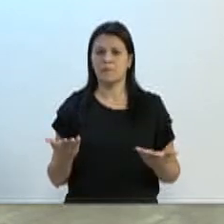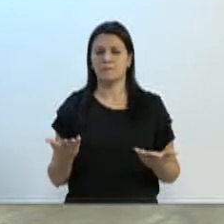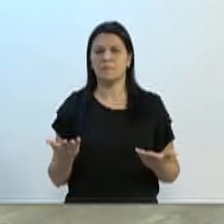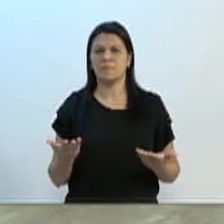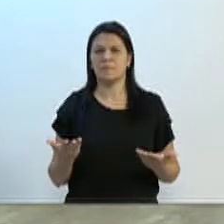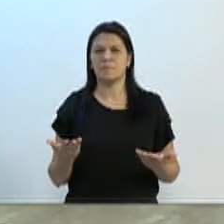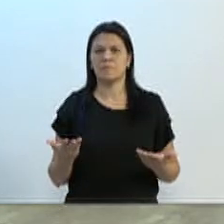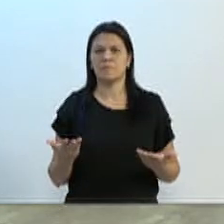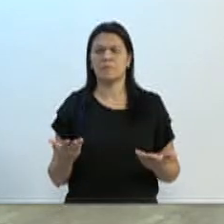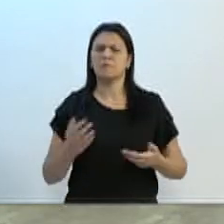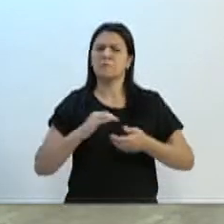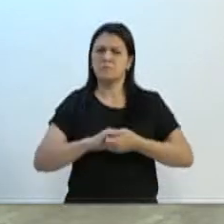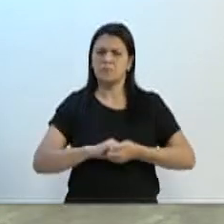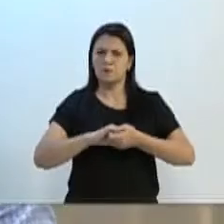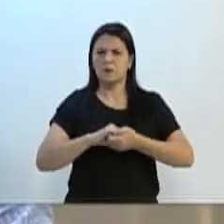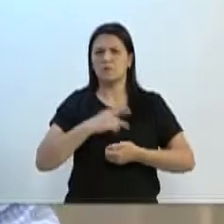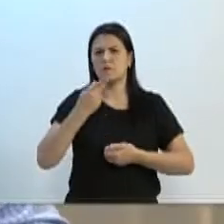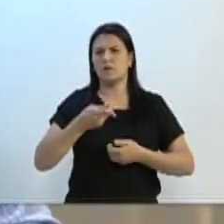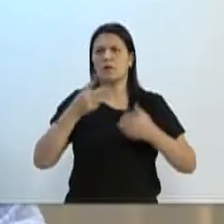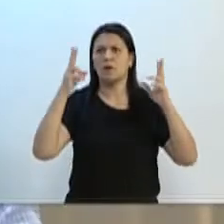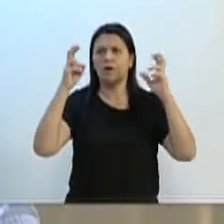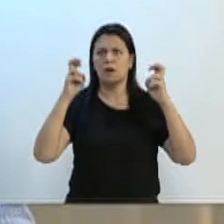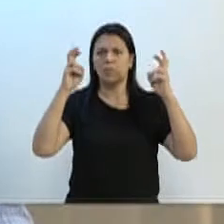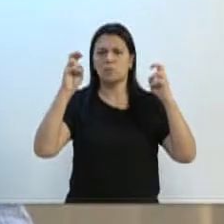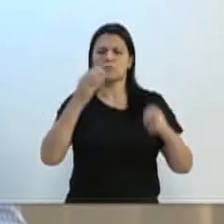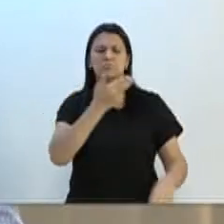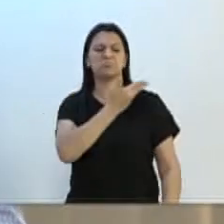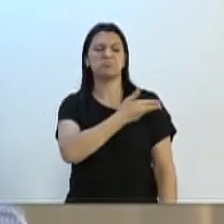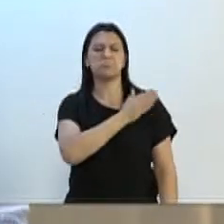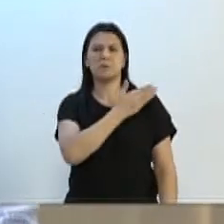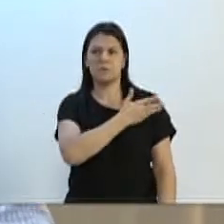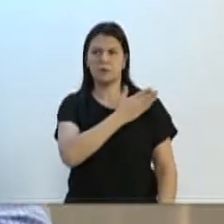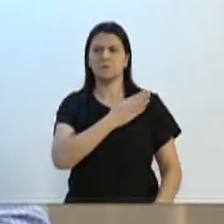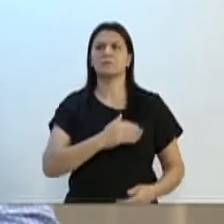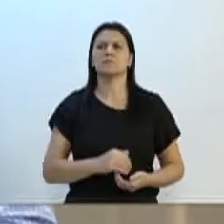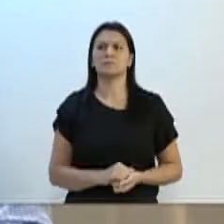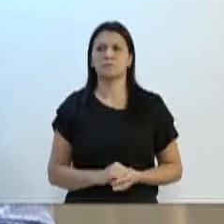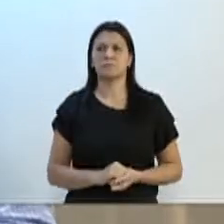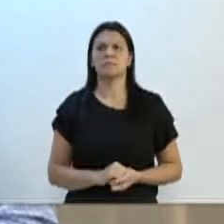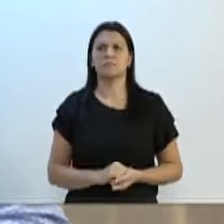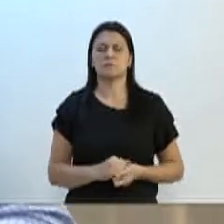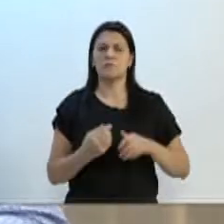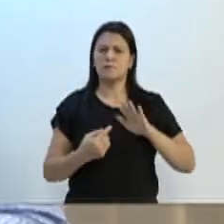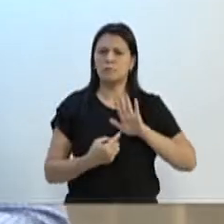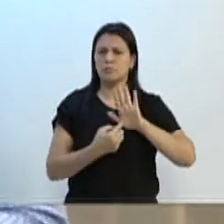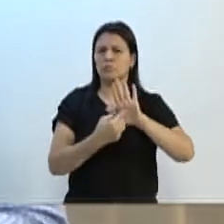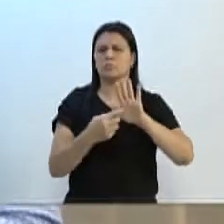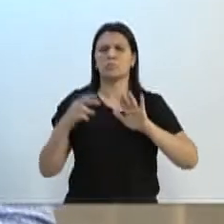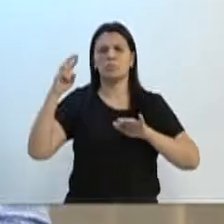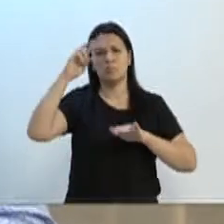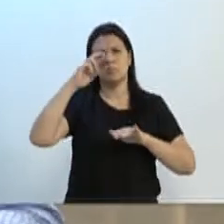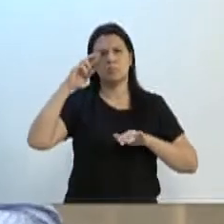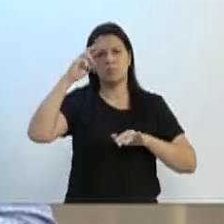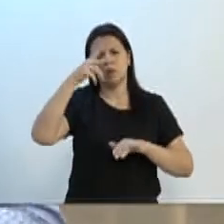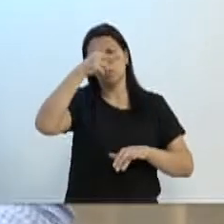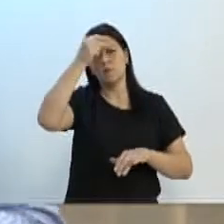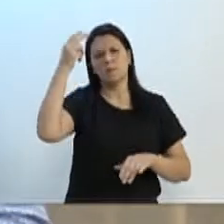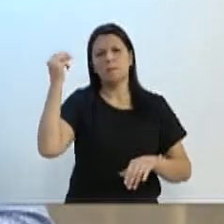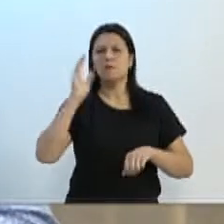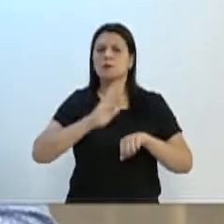por tocar nesse assunto relacionado ao preconceito que foi exposto aí numa live que o prefeito